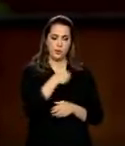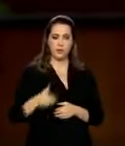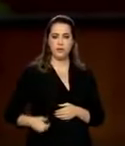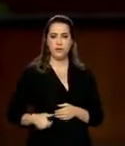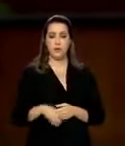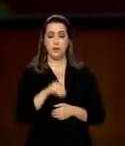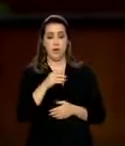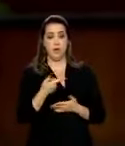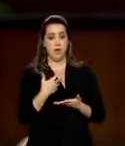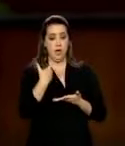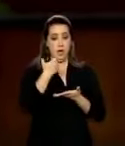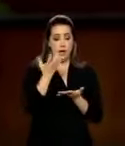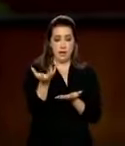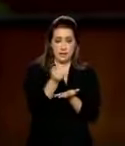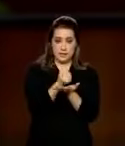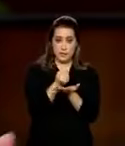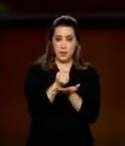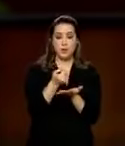respectivos 13º pagos,